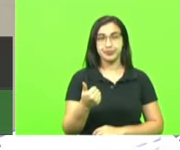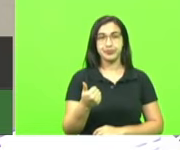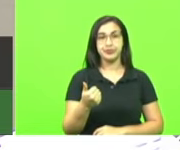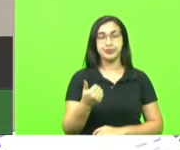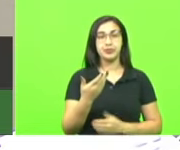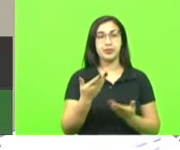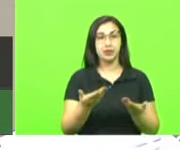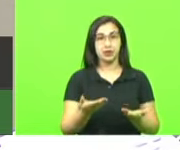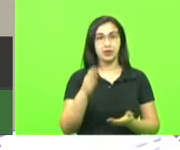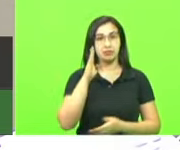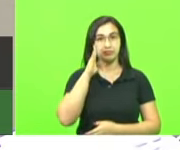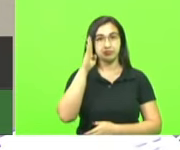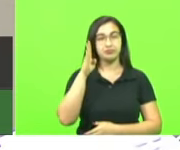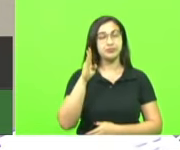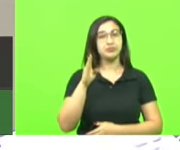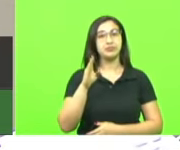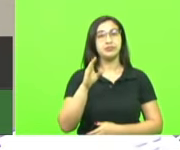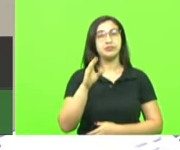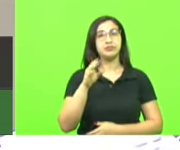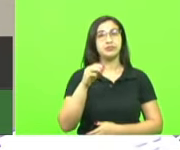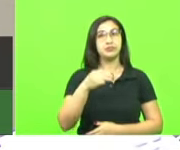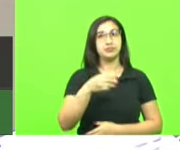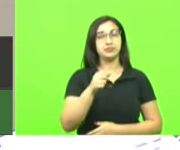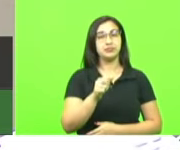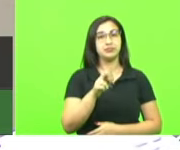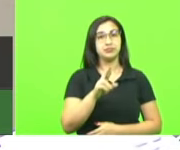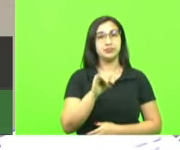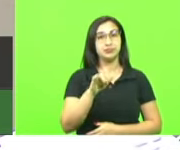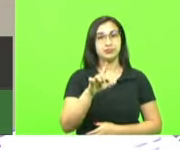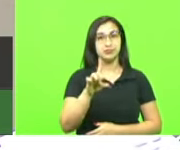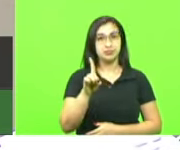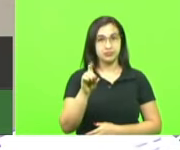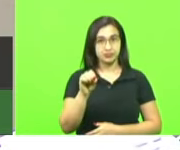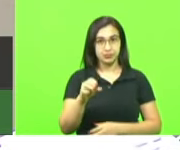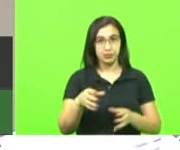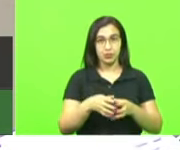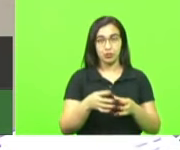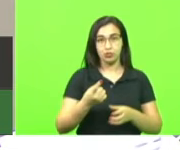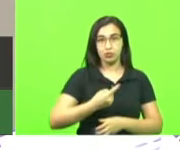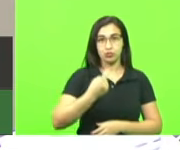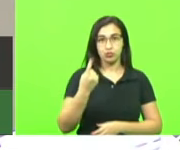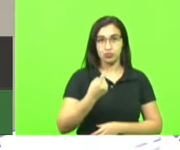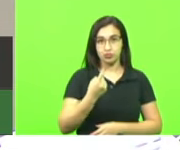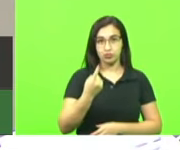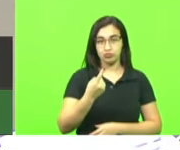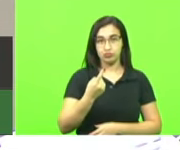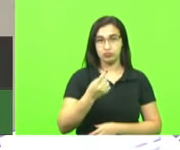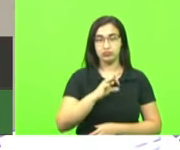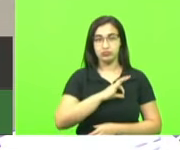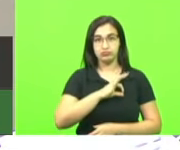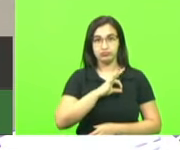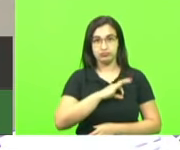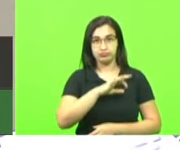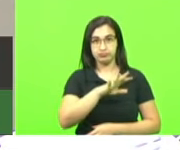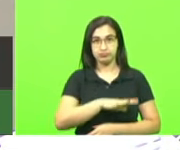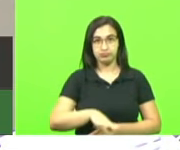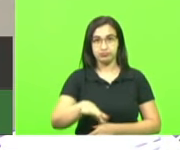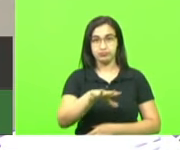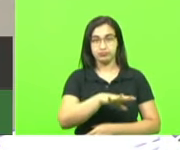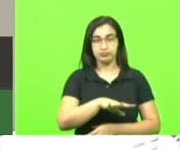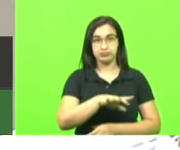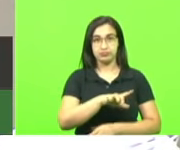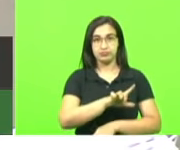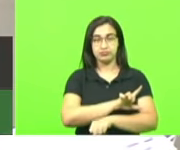PM Amarildo Liz de Jesus, a primeira companhia do 2º Batalhão da Polícia Militar Ambiental, com sede no município de